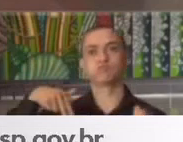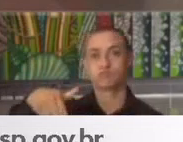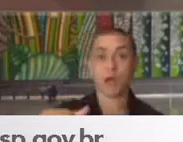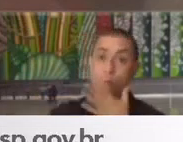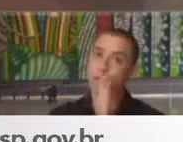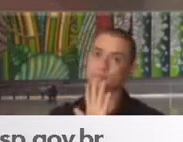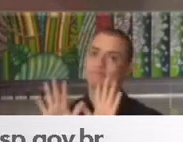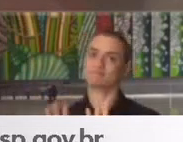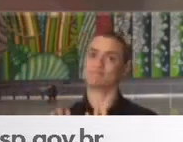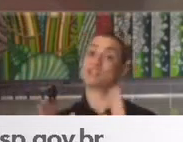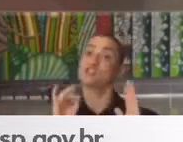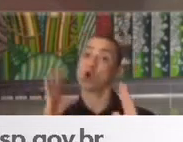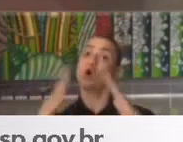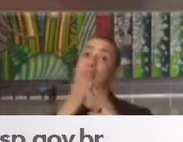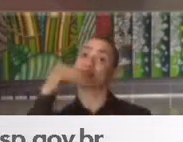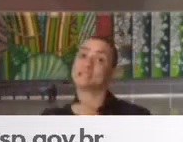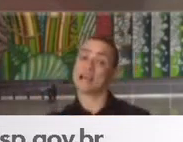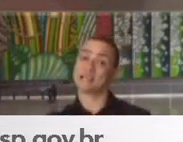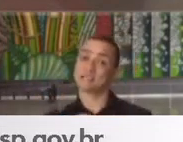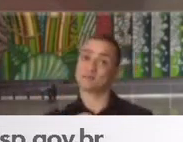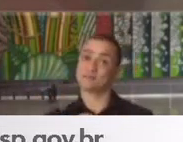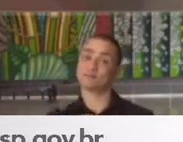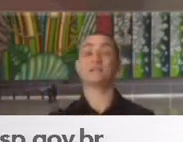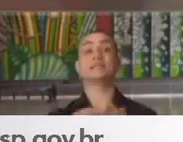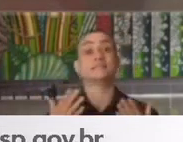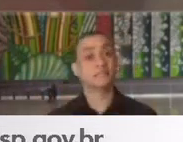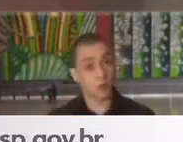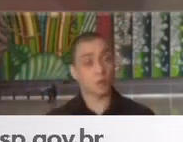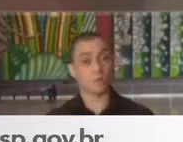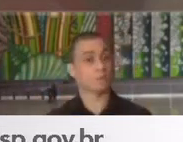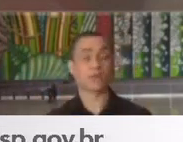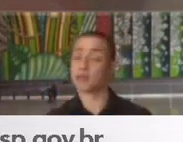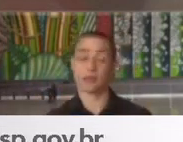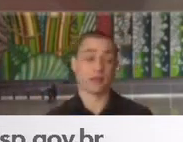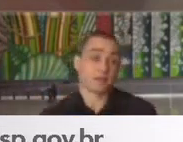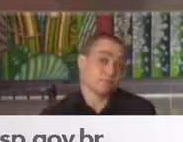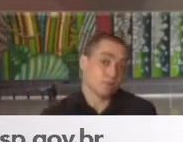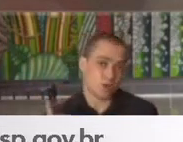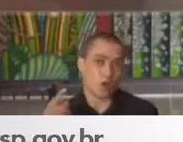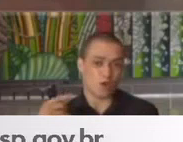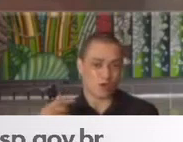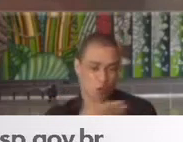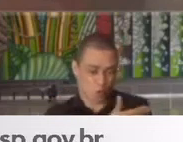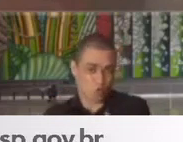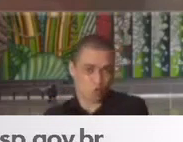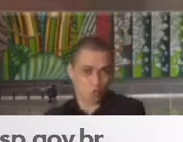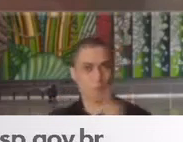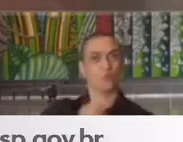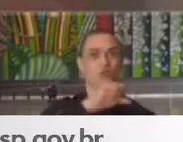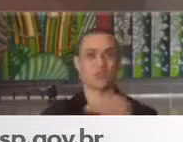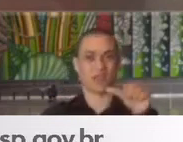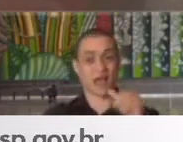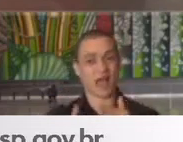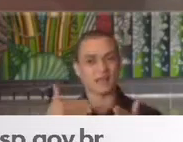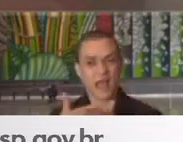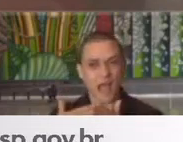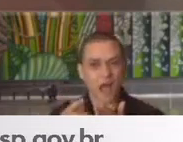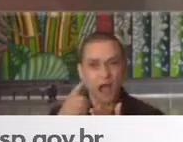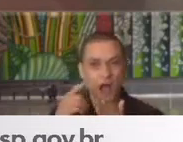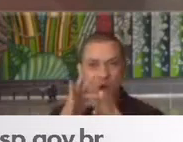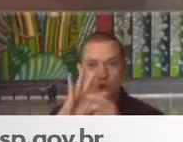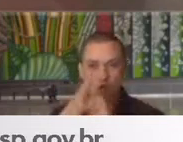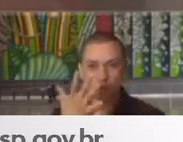estou fazendo exercícios dentro de casa. Então, é tudo uma questão de mudança de hábitos até o término dessa crise